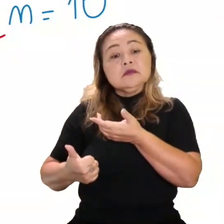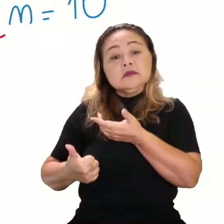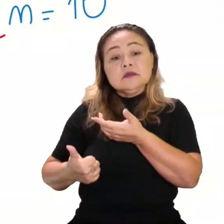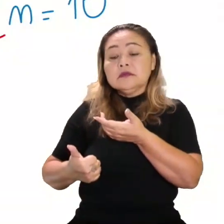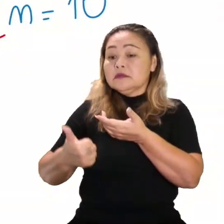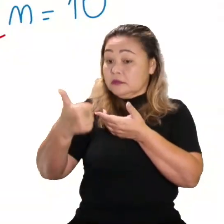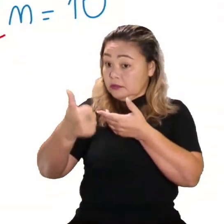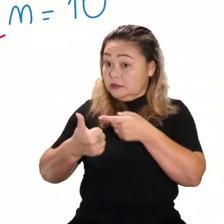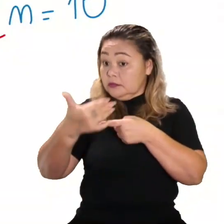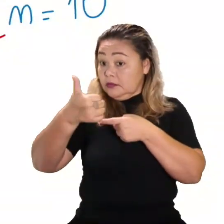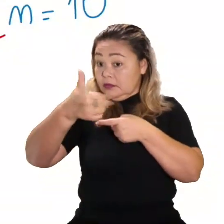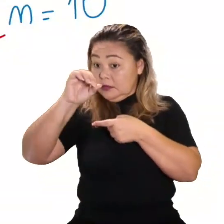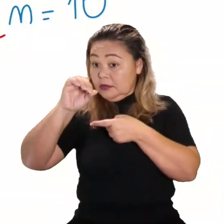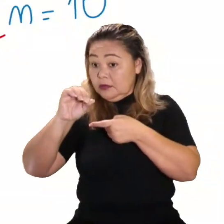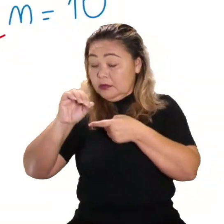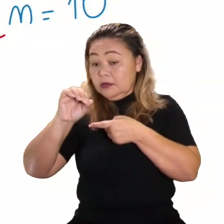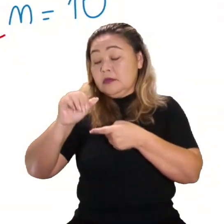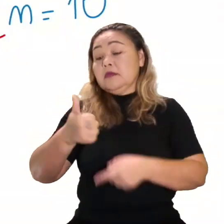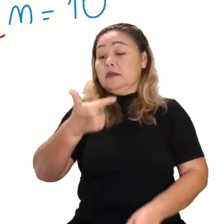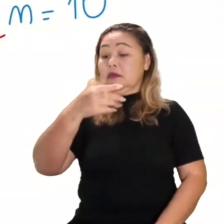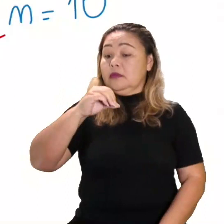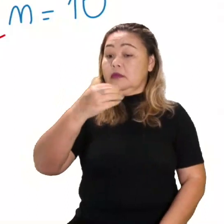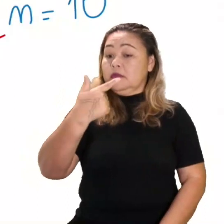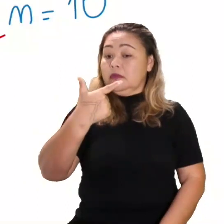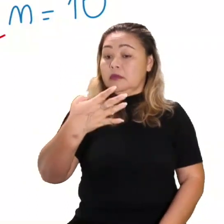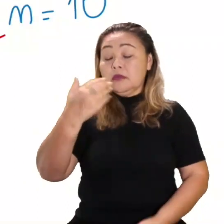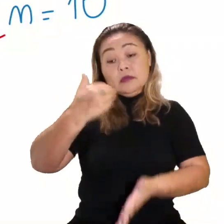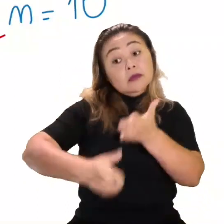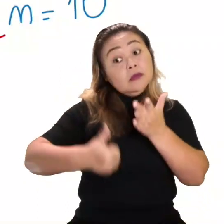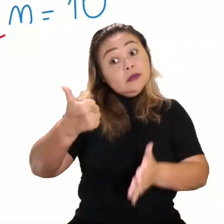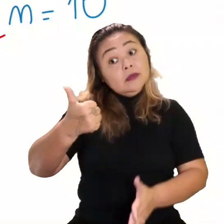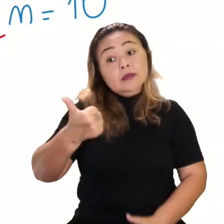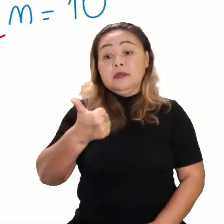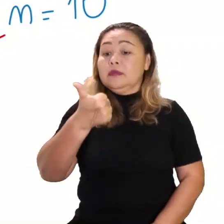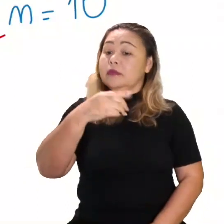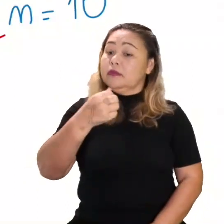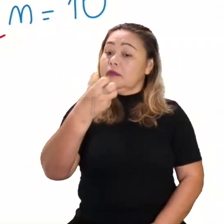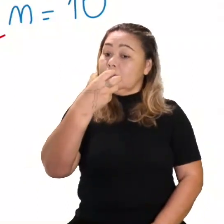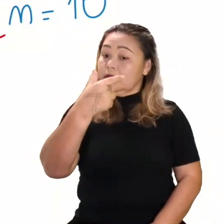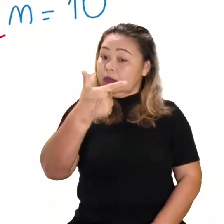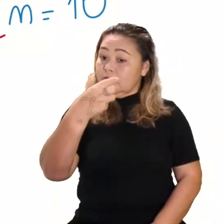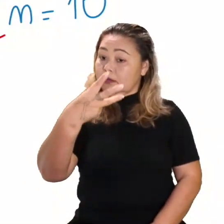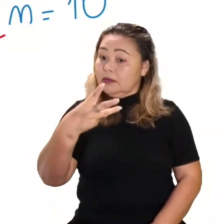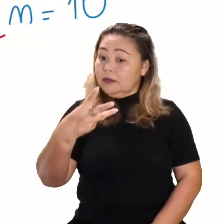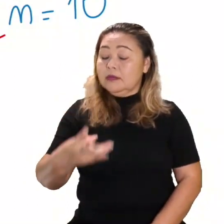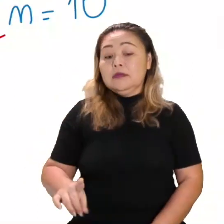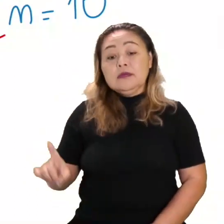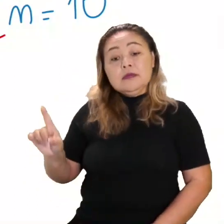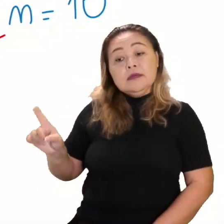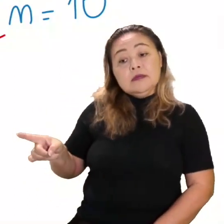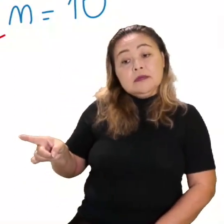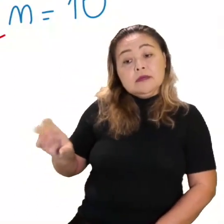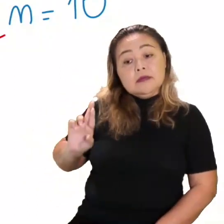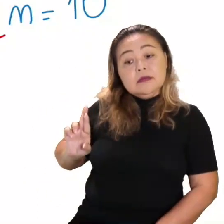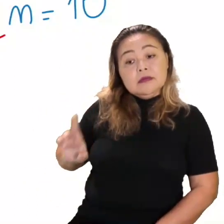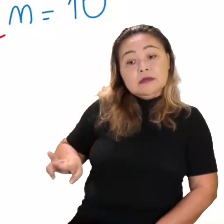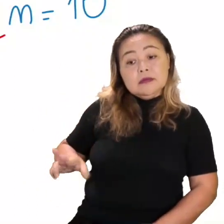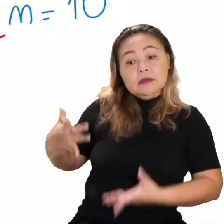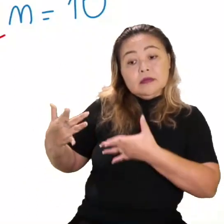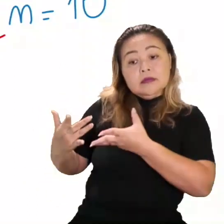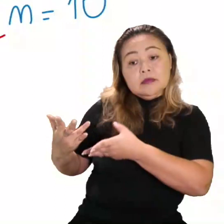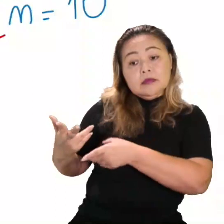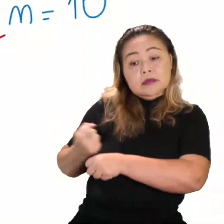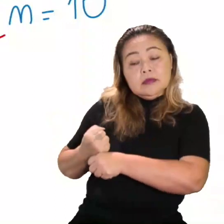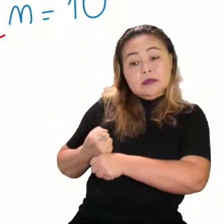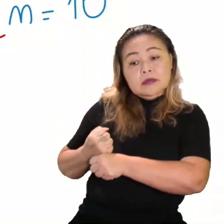2 vezes 10, 2 elevado a 10? 1024. Menos 1? 1023. 1023. Então, essa é a soma,